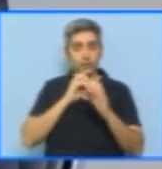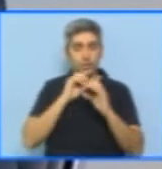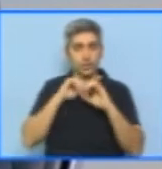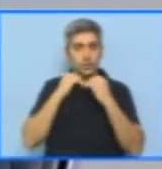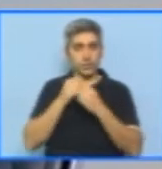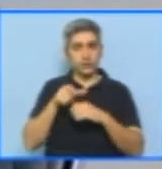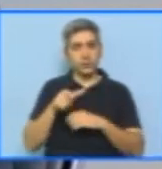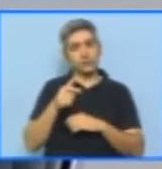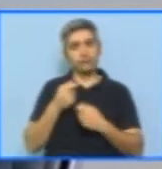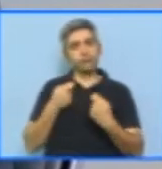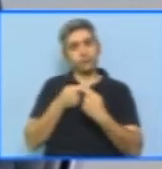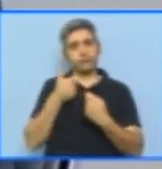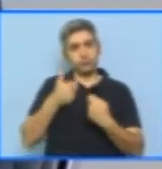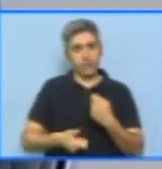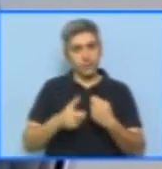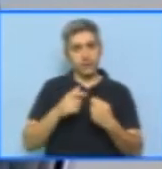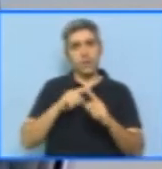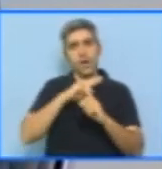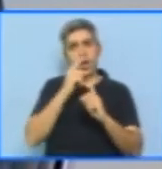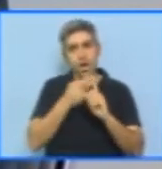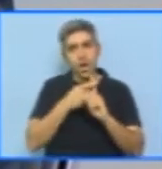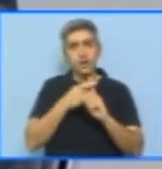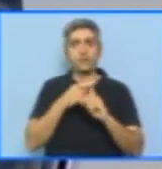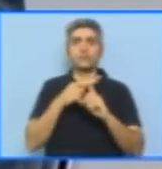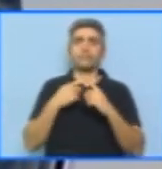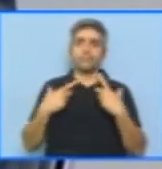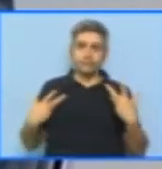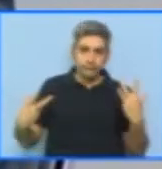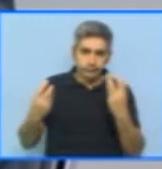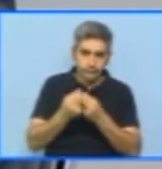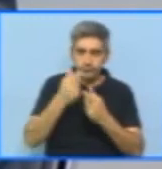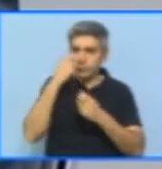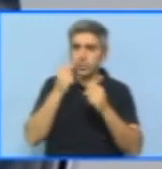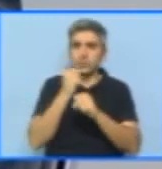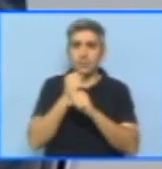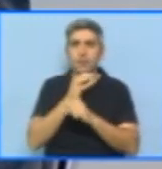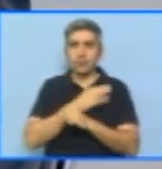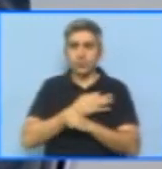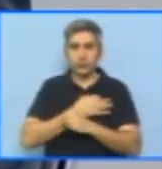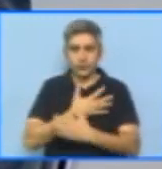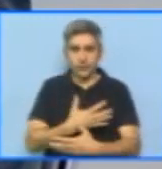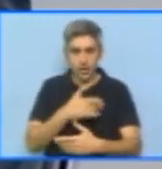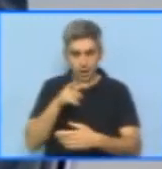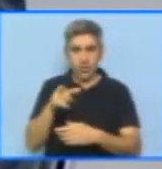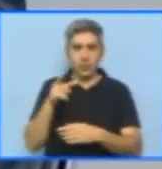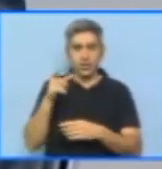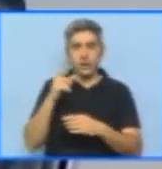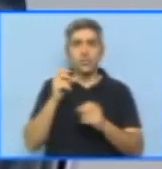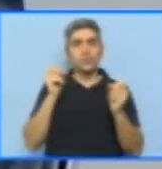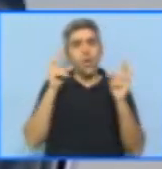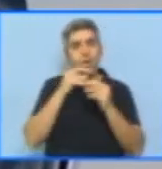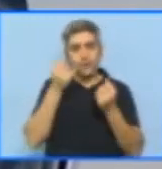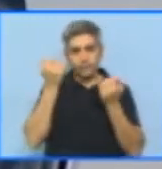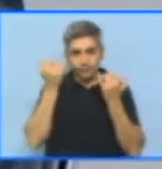a mais propícia para, em cada ano, chegarmos junto dos profissionais dos média com mensagens novas,